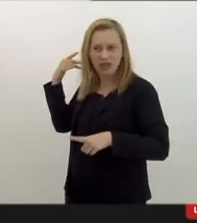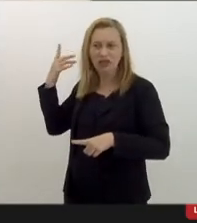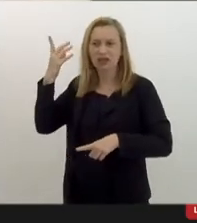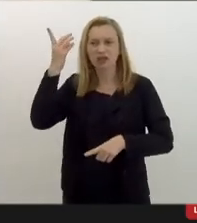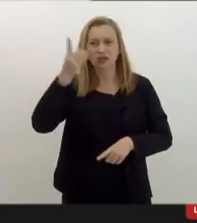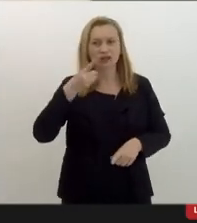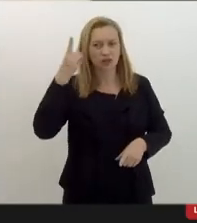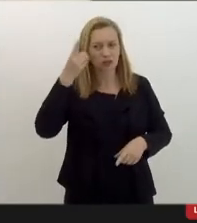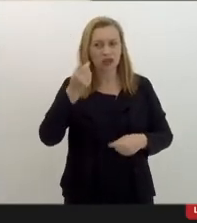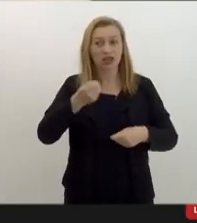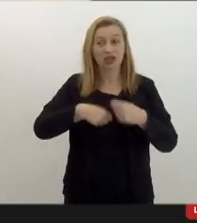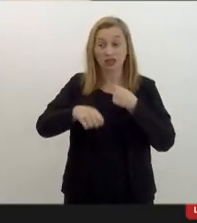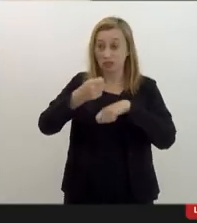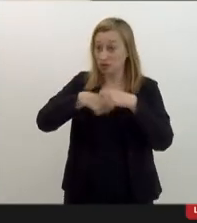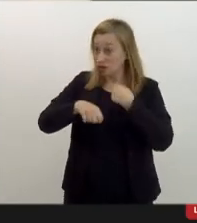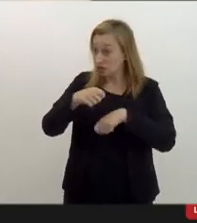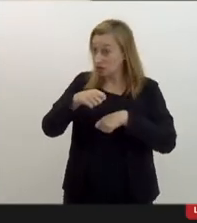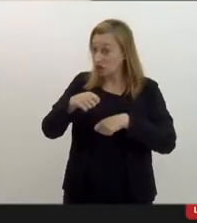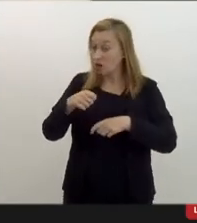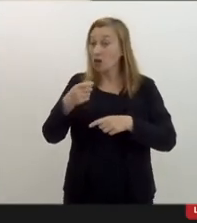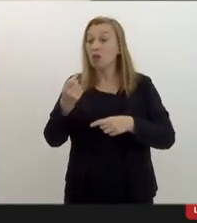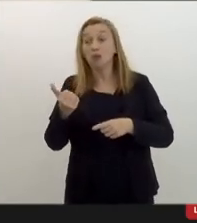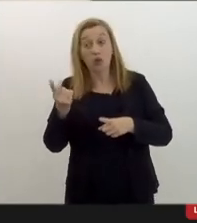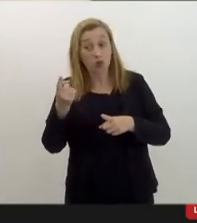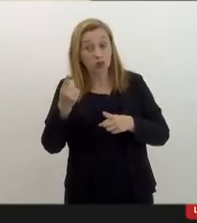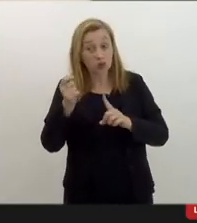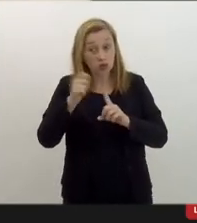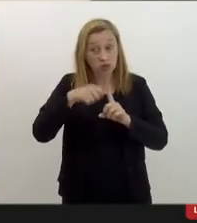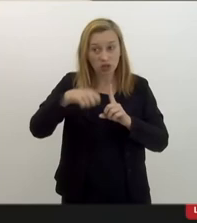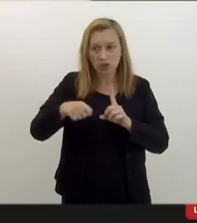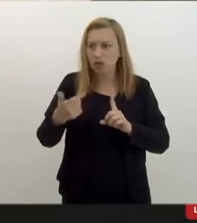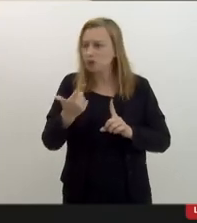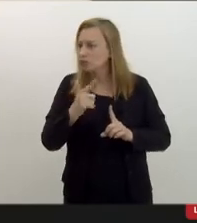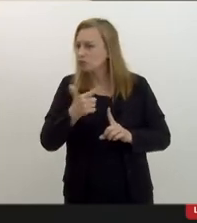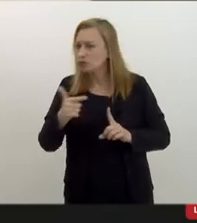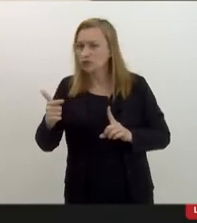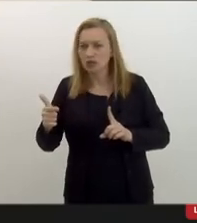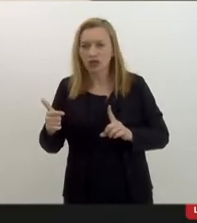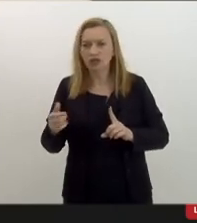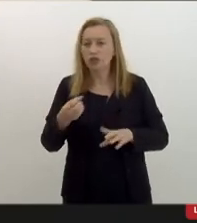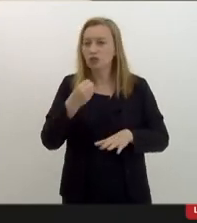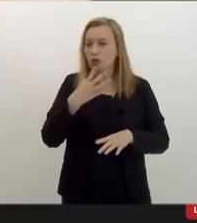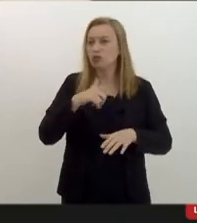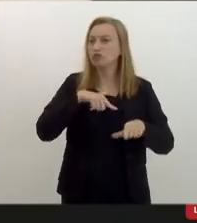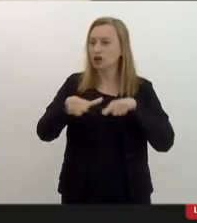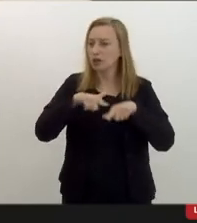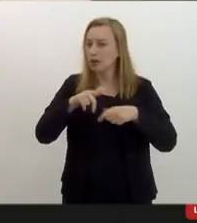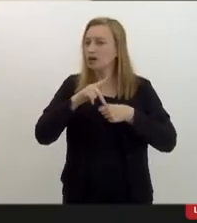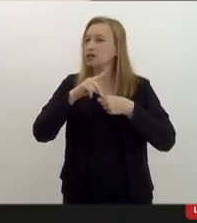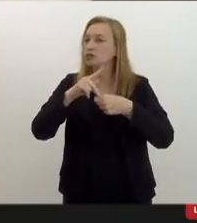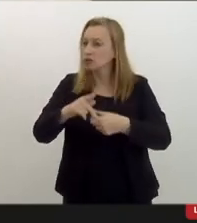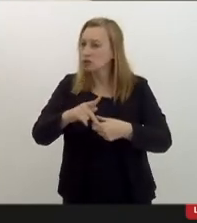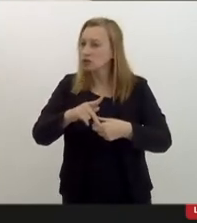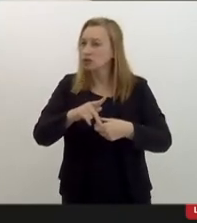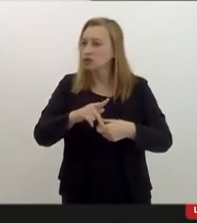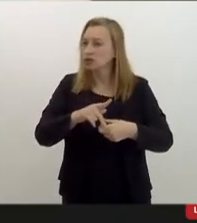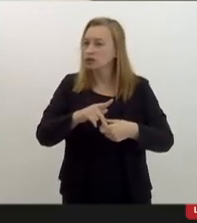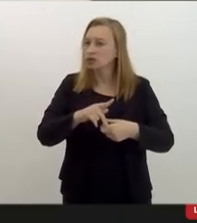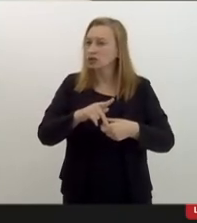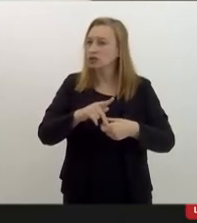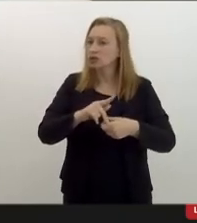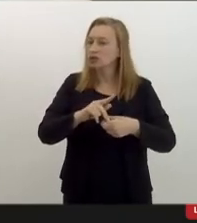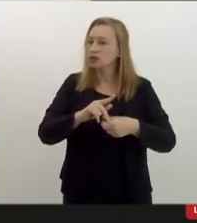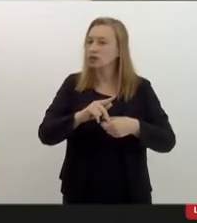postava que não tem muitas vezes não é bem à vontade da procuradoria para